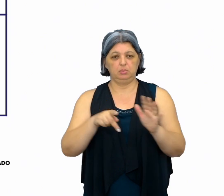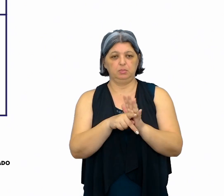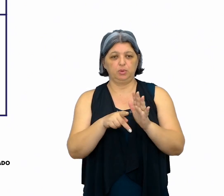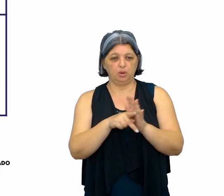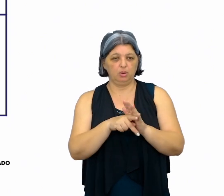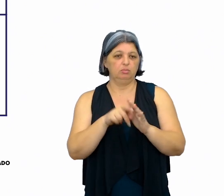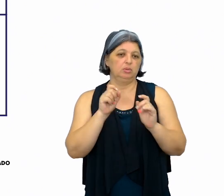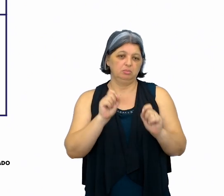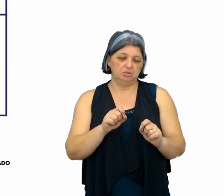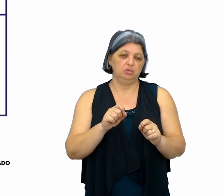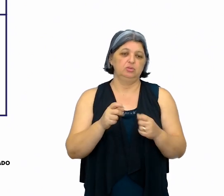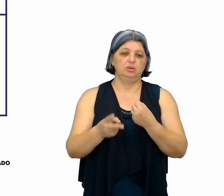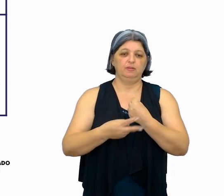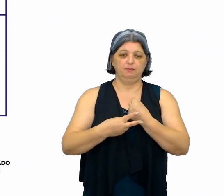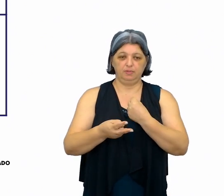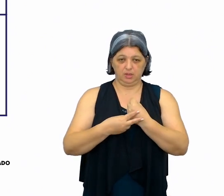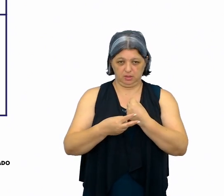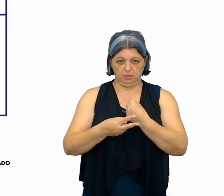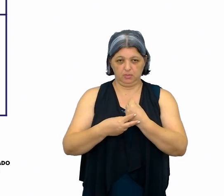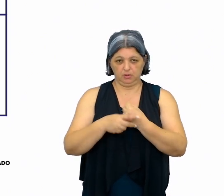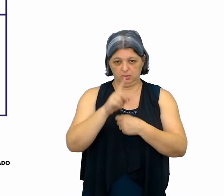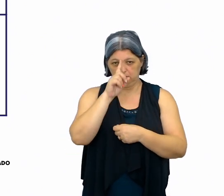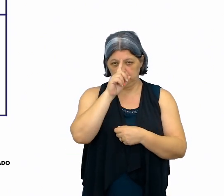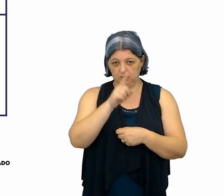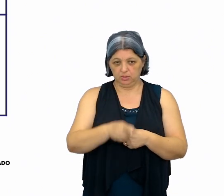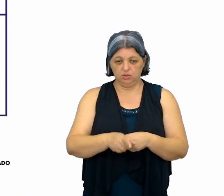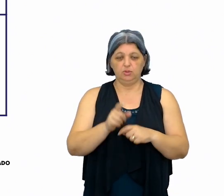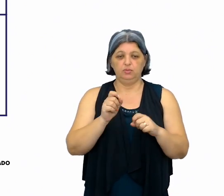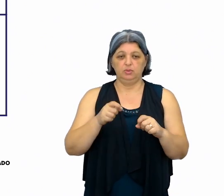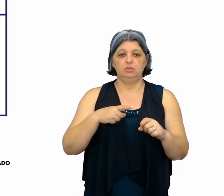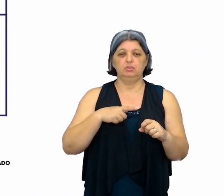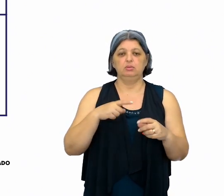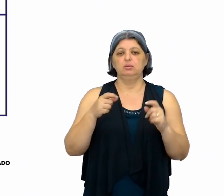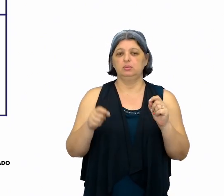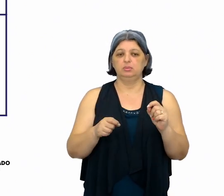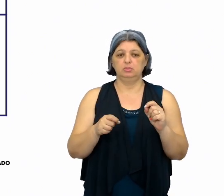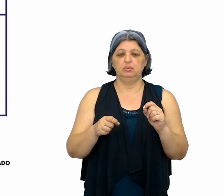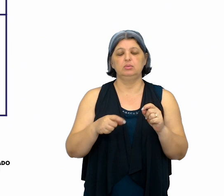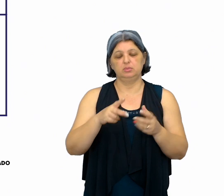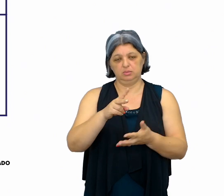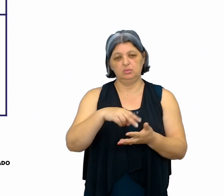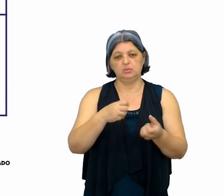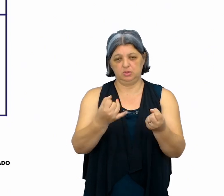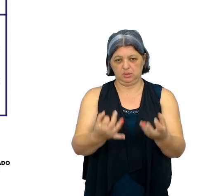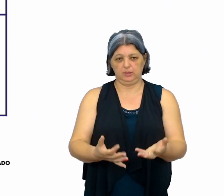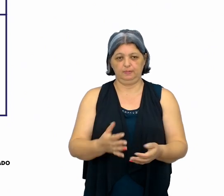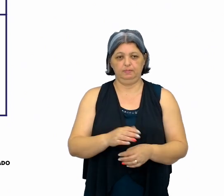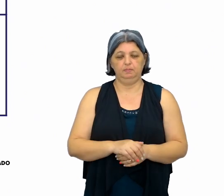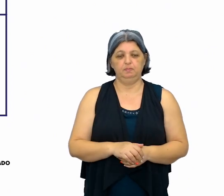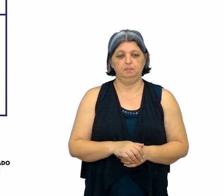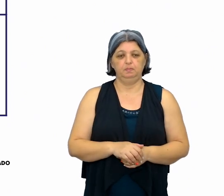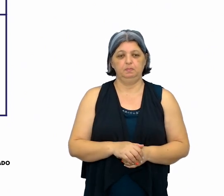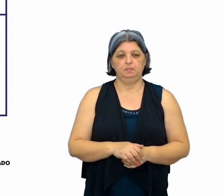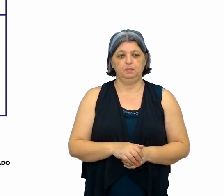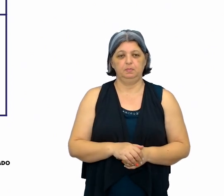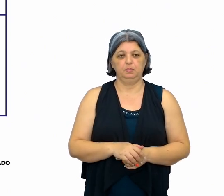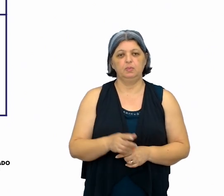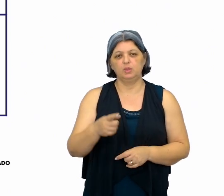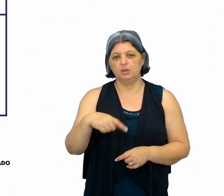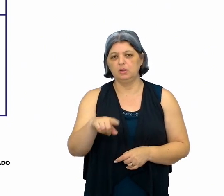do que os verbos no imperativo devem ser grifados, que eu falei há pouco. Notem, professores, que há